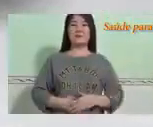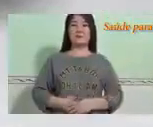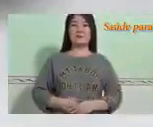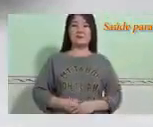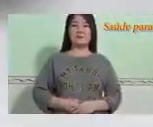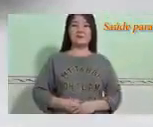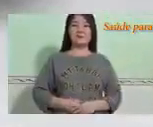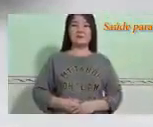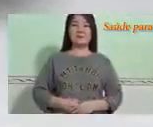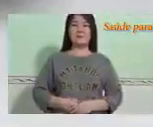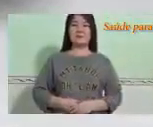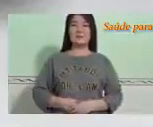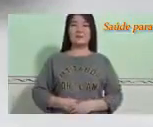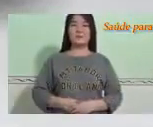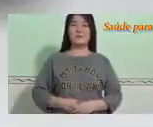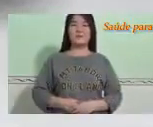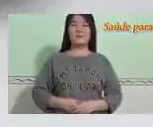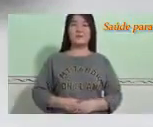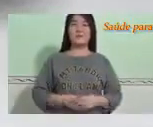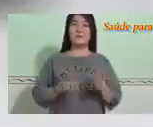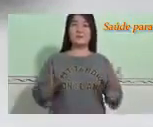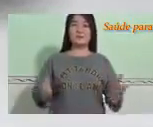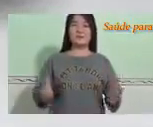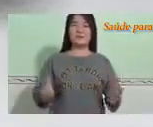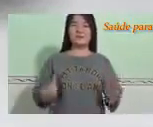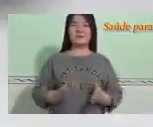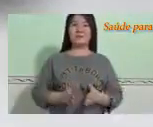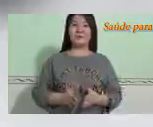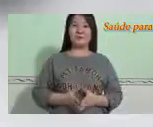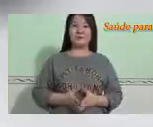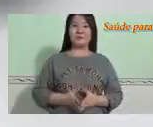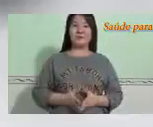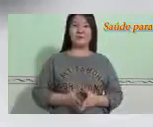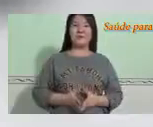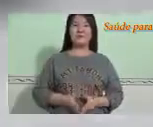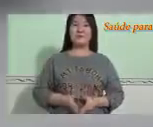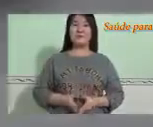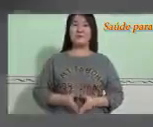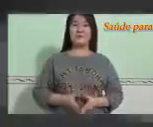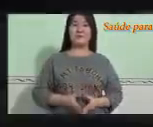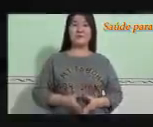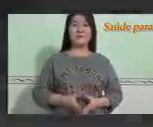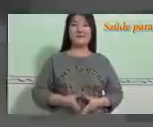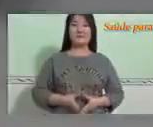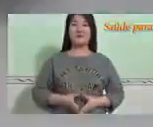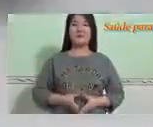permita a redução da tensão nas costas e no pescoço, vírgula, acumuladas durante o dia.